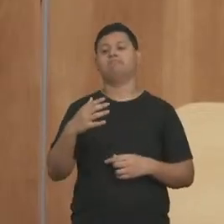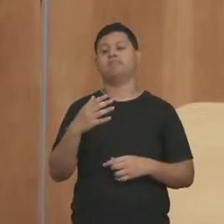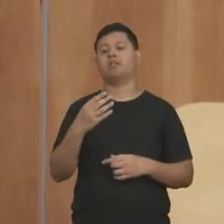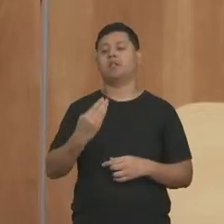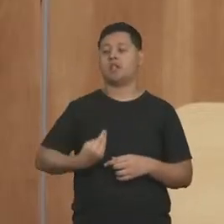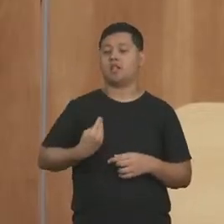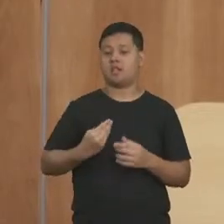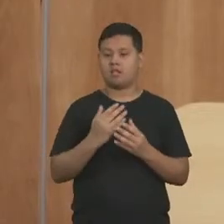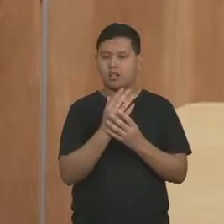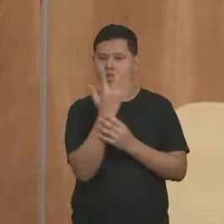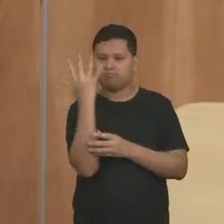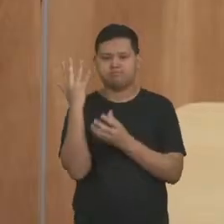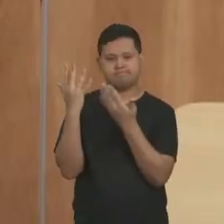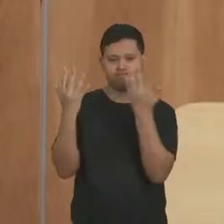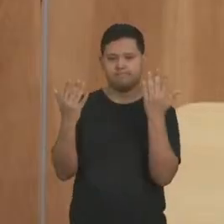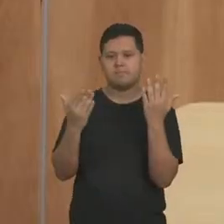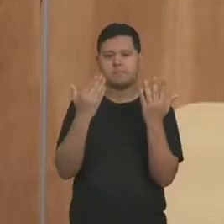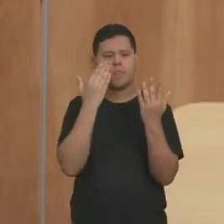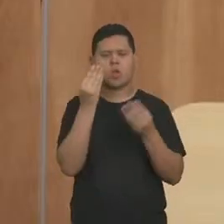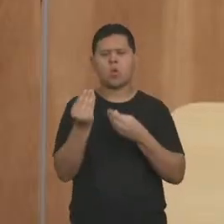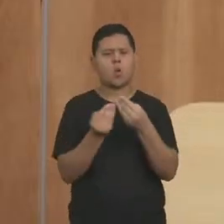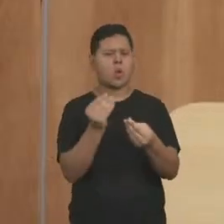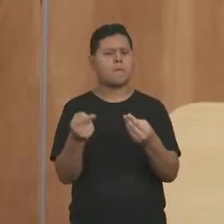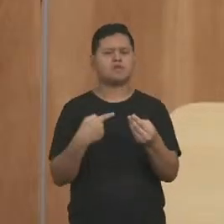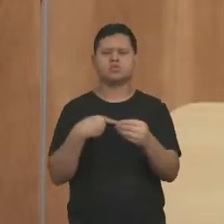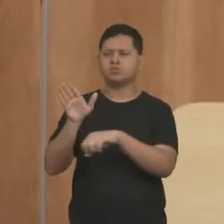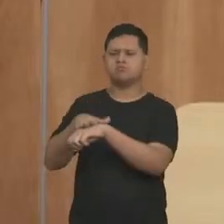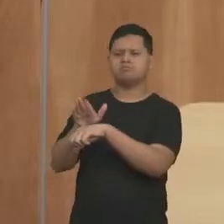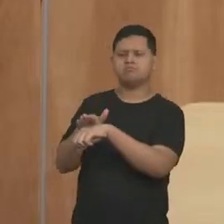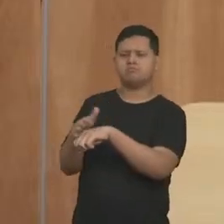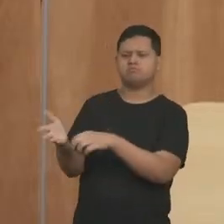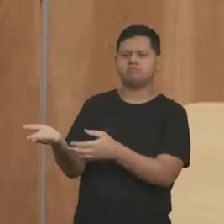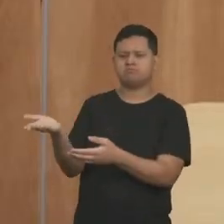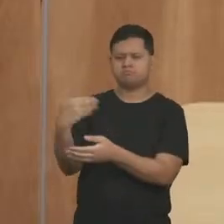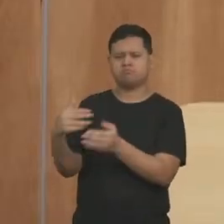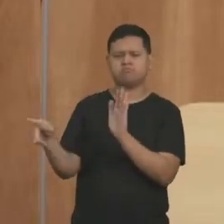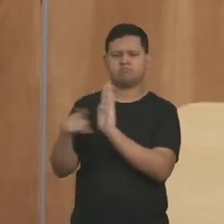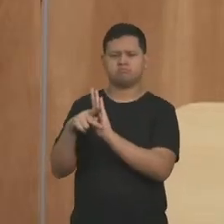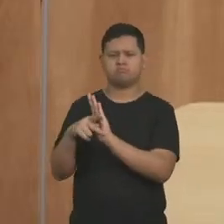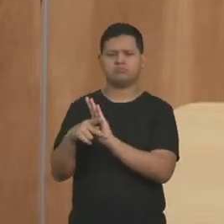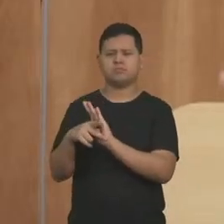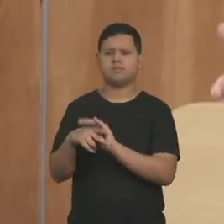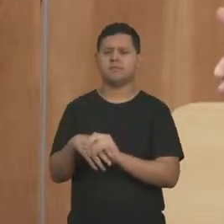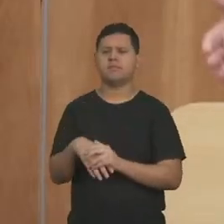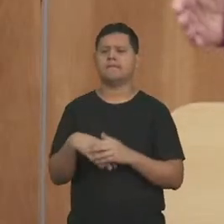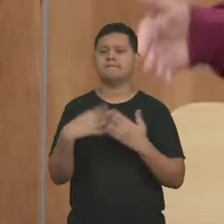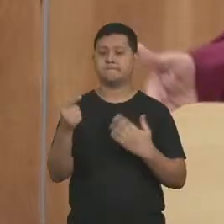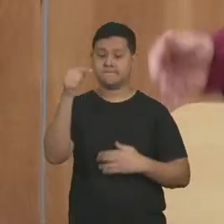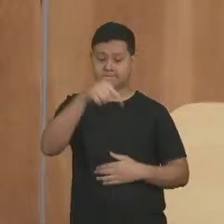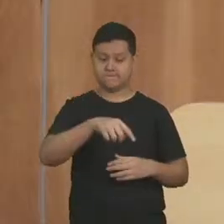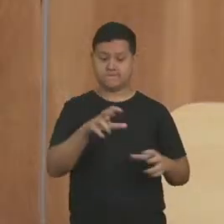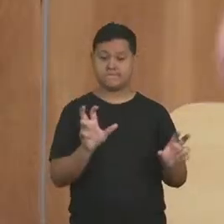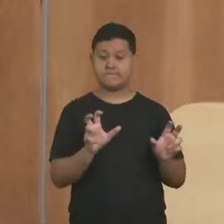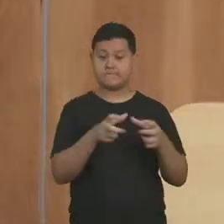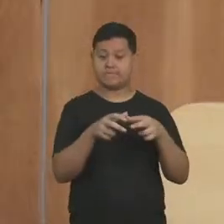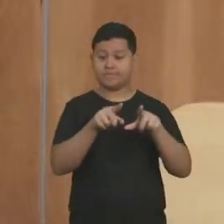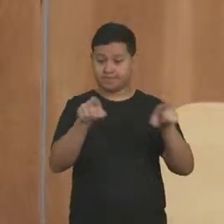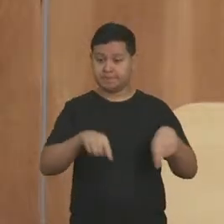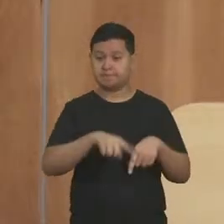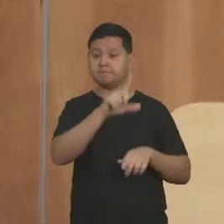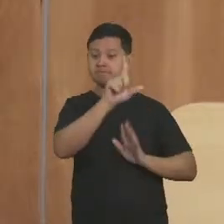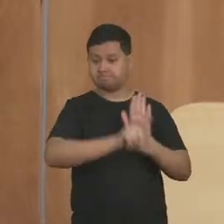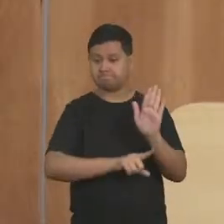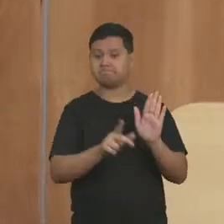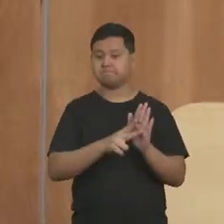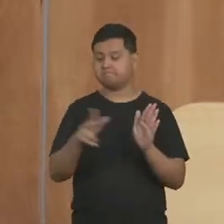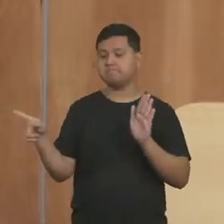ambiental. Como estimulamos a participação da comunidade? Aqui é uma casa do povo, a casa de leis.